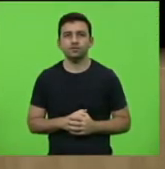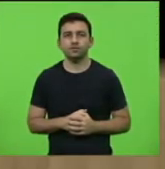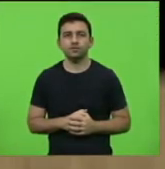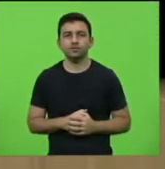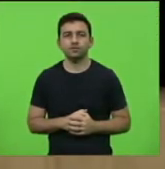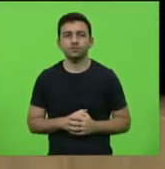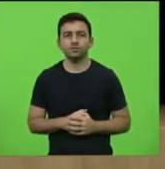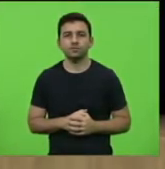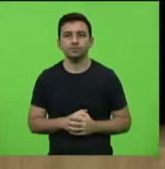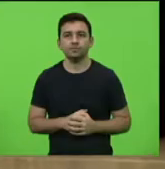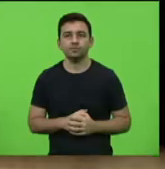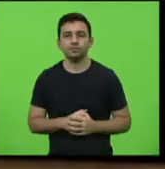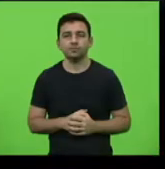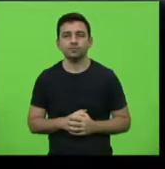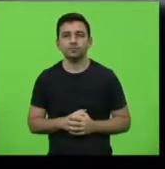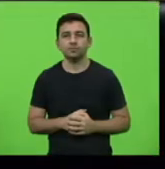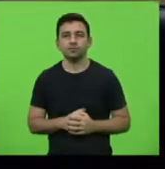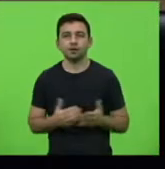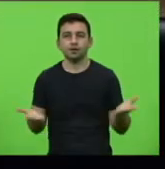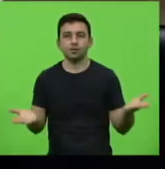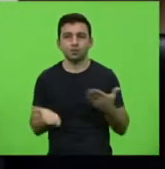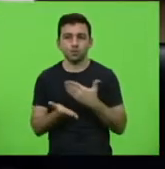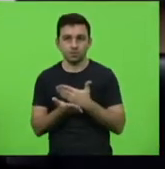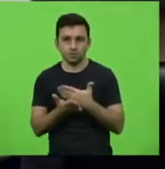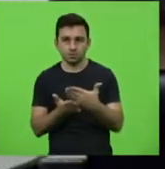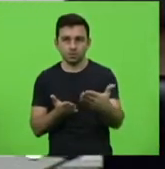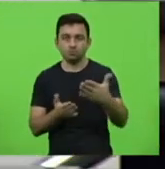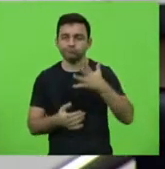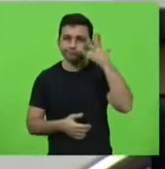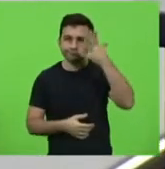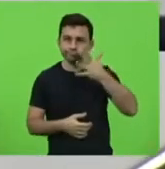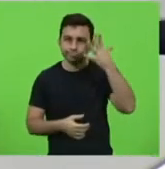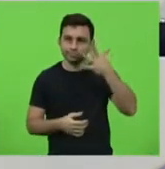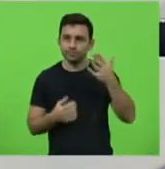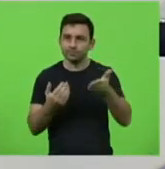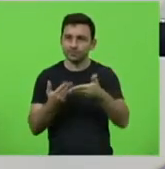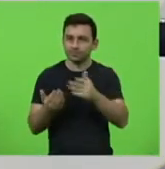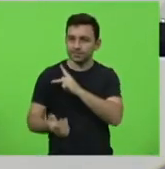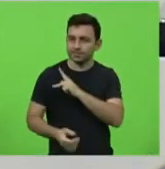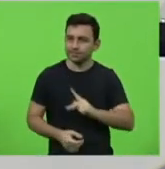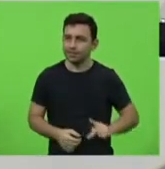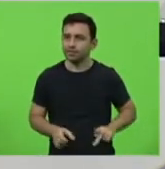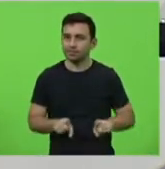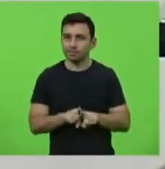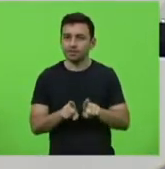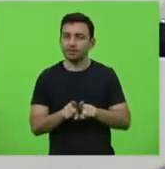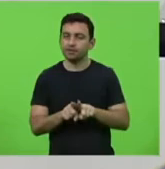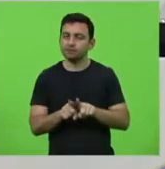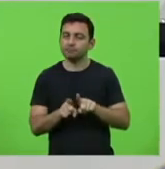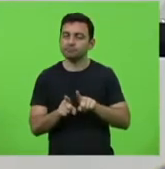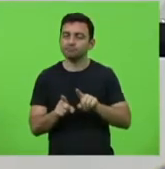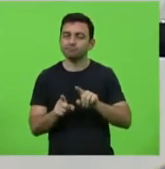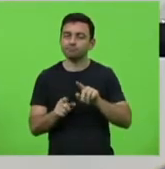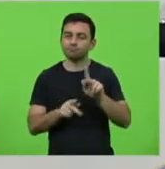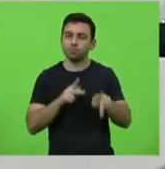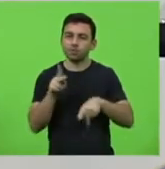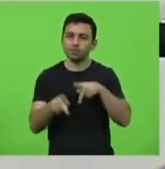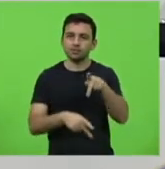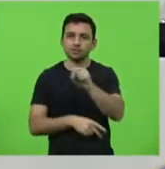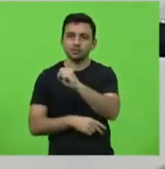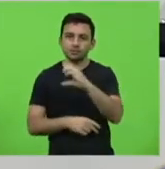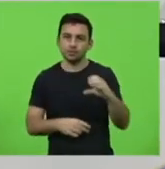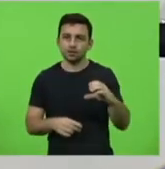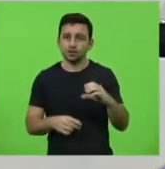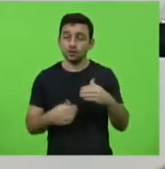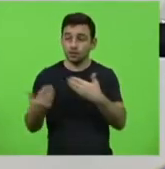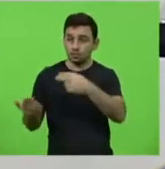Começar o meu pronunciamento de hoje, senhor presidente, colegas deputados, cidadãos catarinenses, pegando um gancho na fala do deputado Vicente Caro